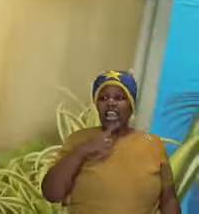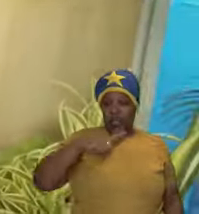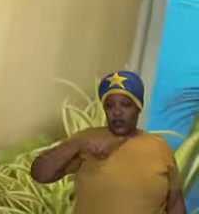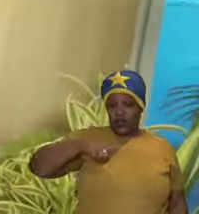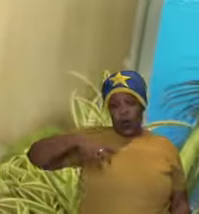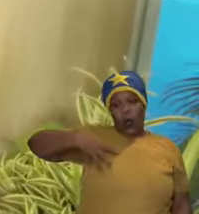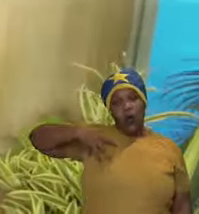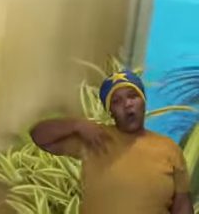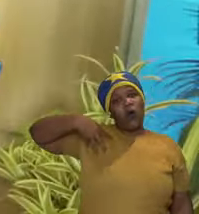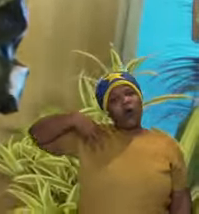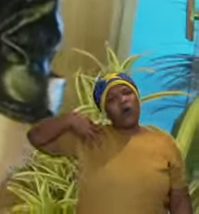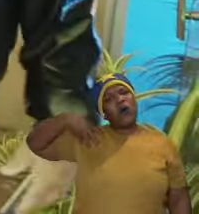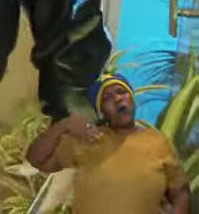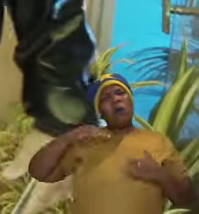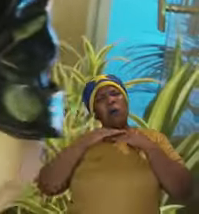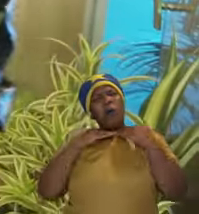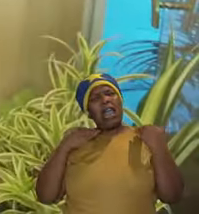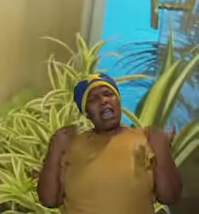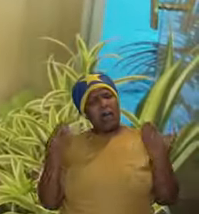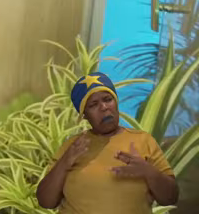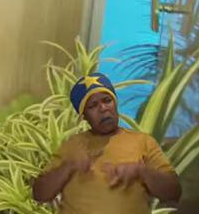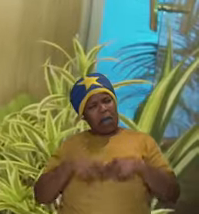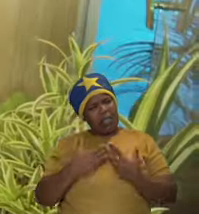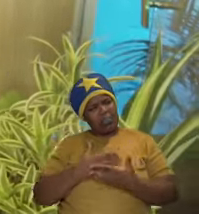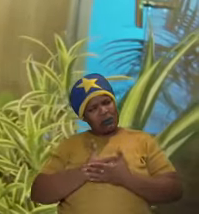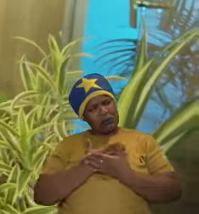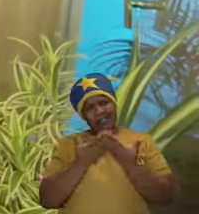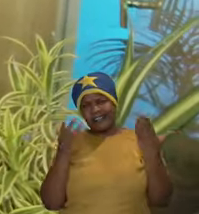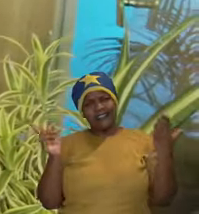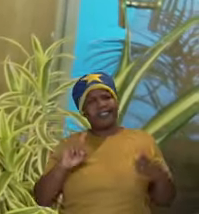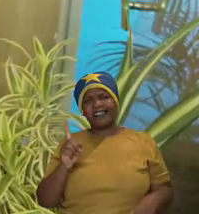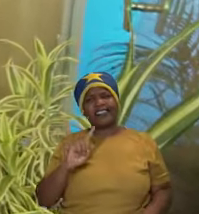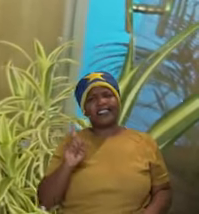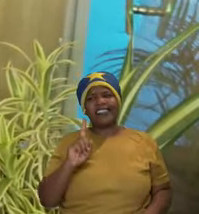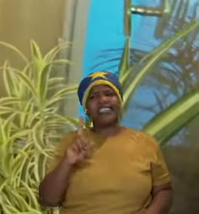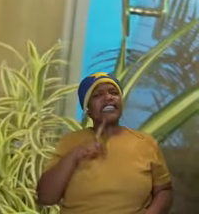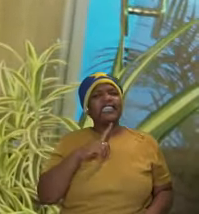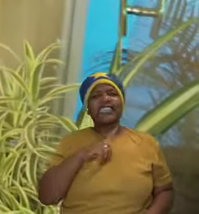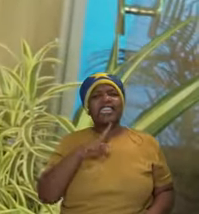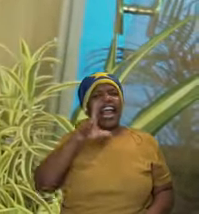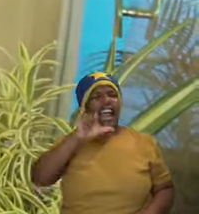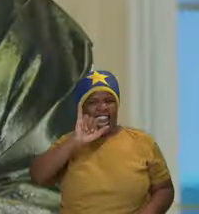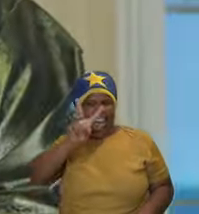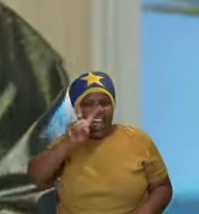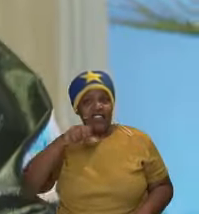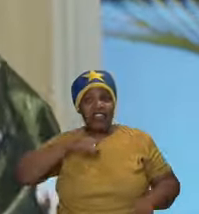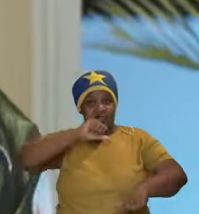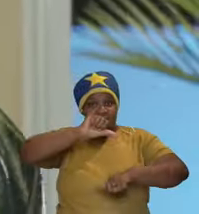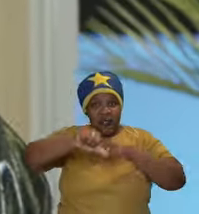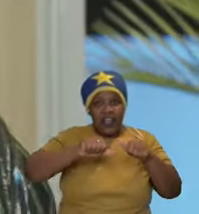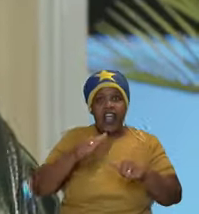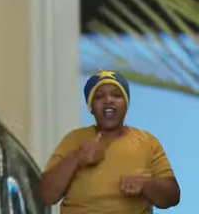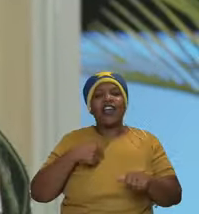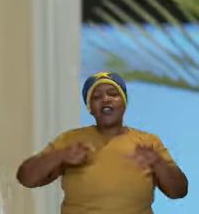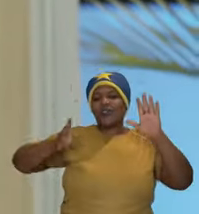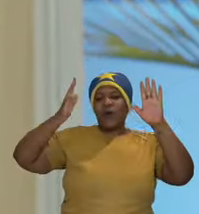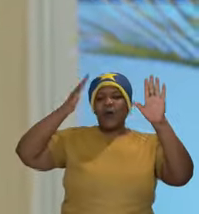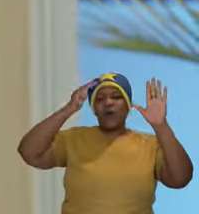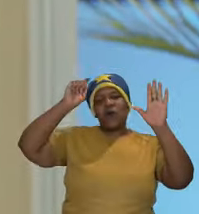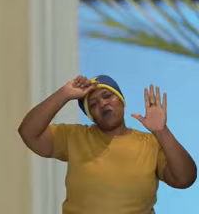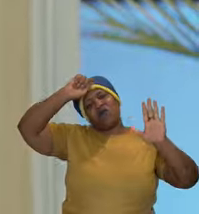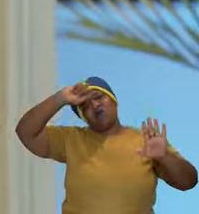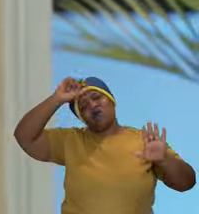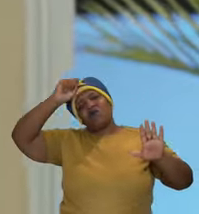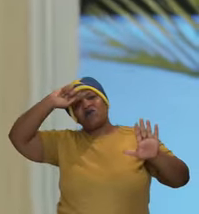orgulhoso demais pra morrer de paixão. E a livezinha virou rave, malandro desde os 3. Doutor das